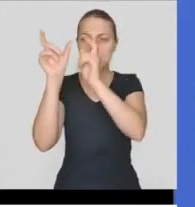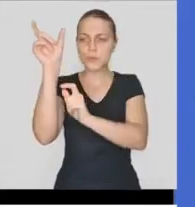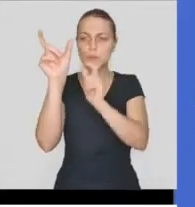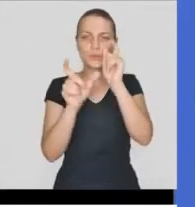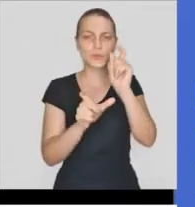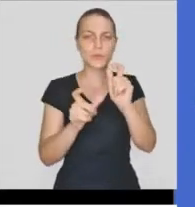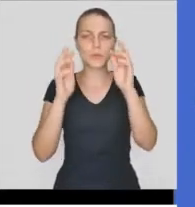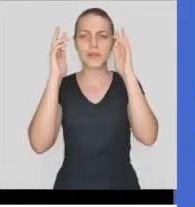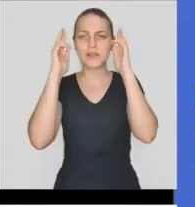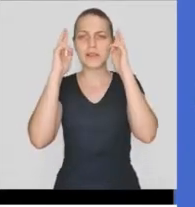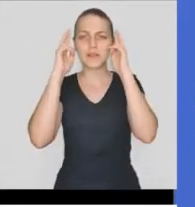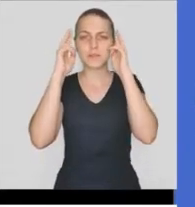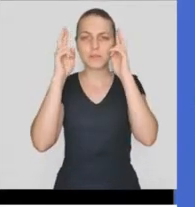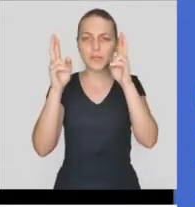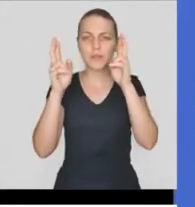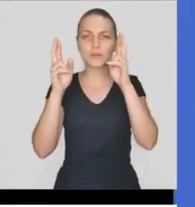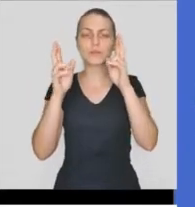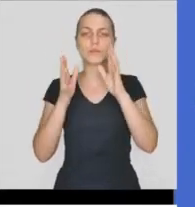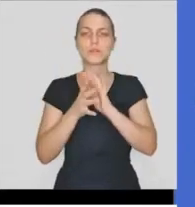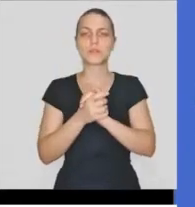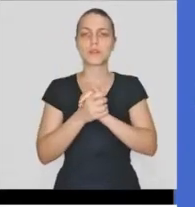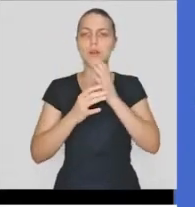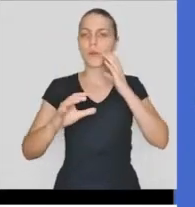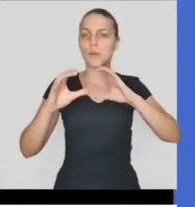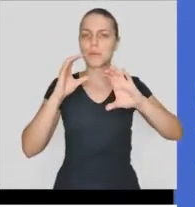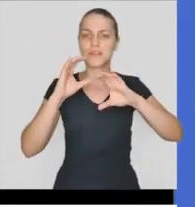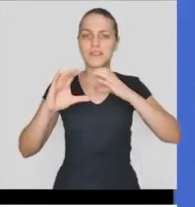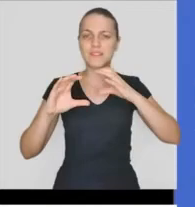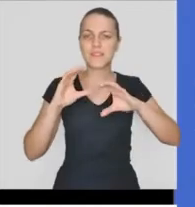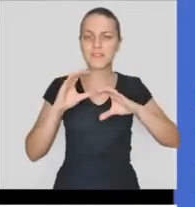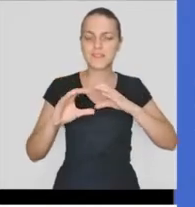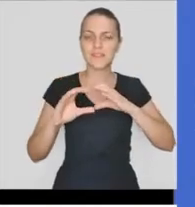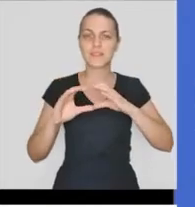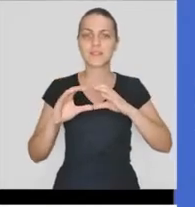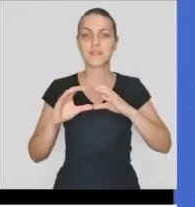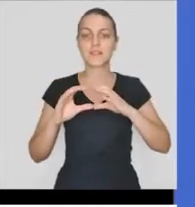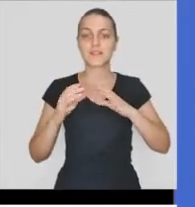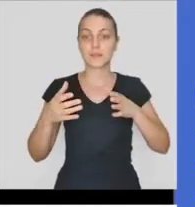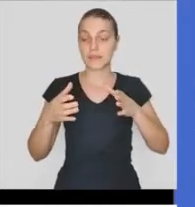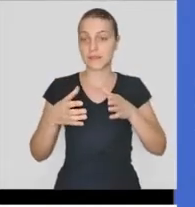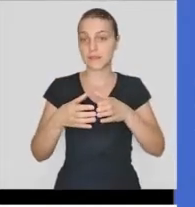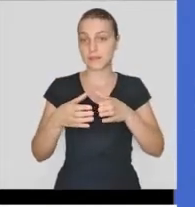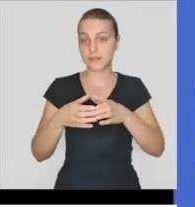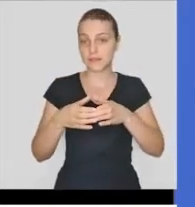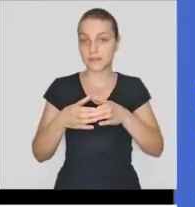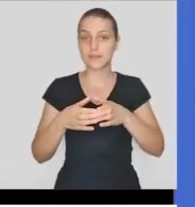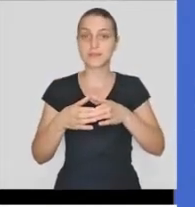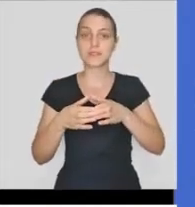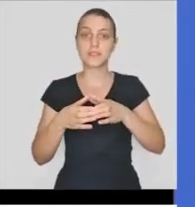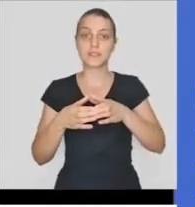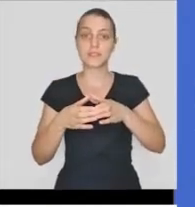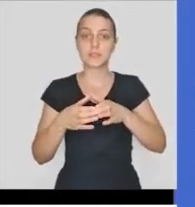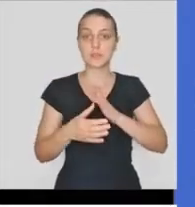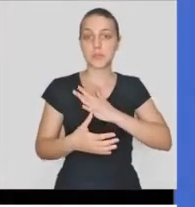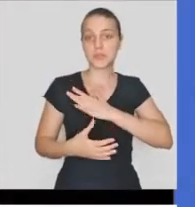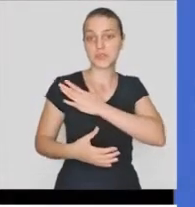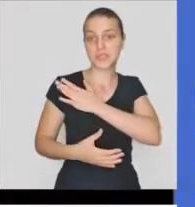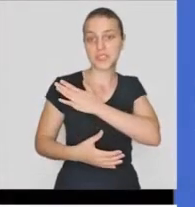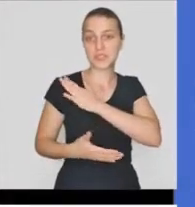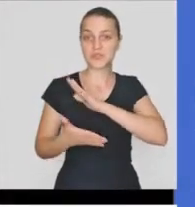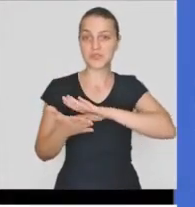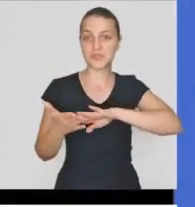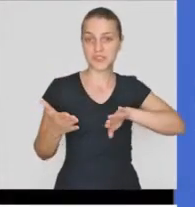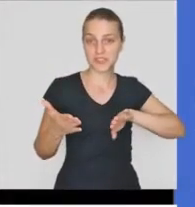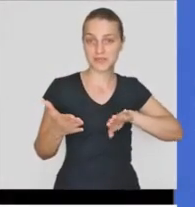pessoas, trazer mais unidade na comunidade, eliminar os preconceitos. Mas como toda coisa poderosa, a